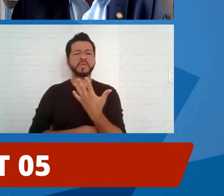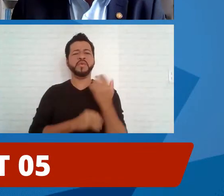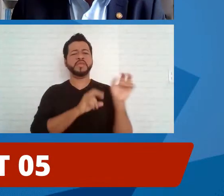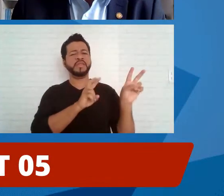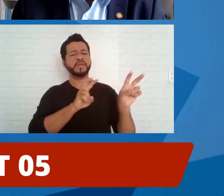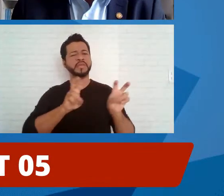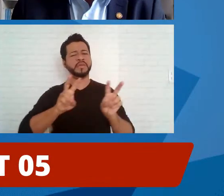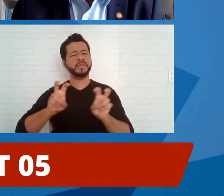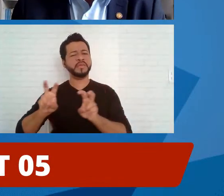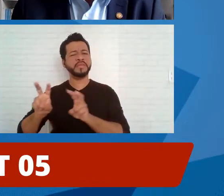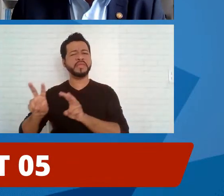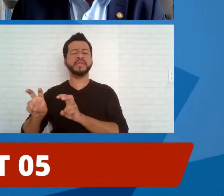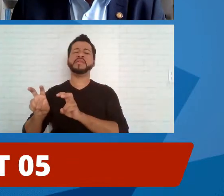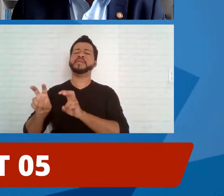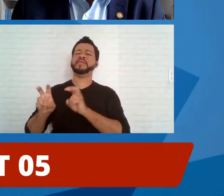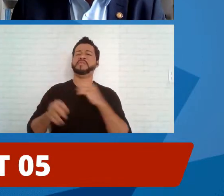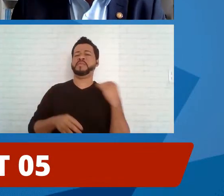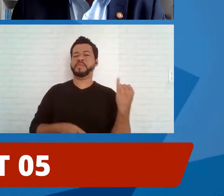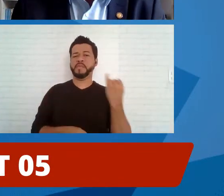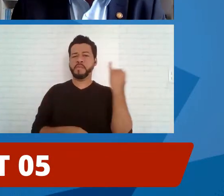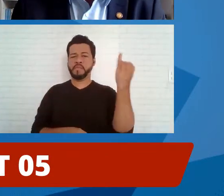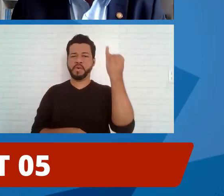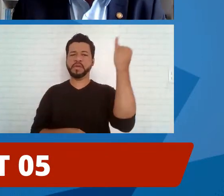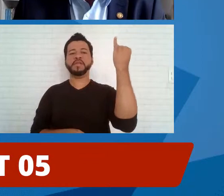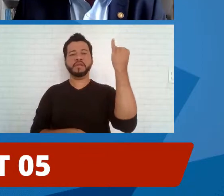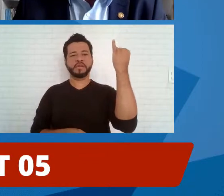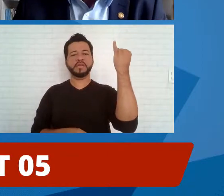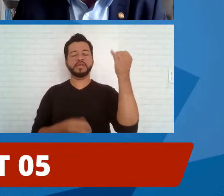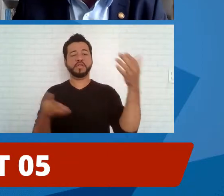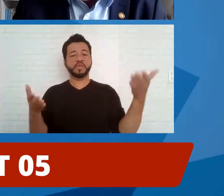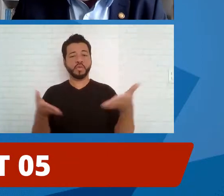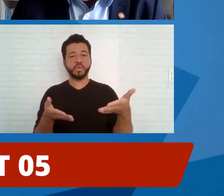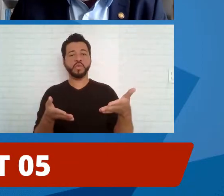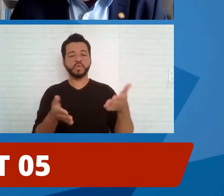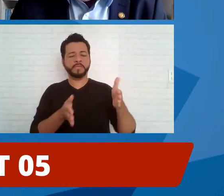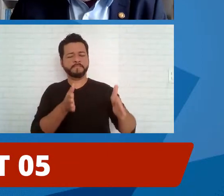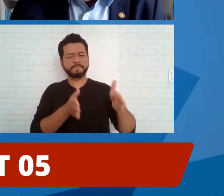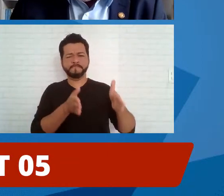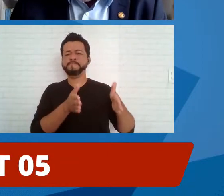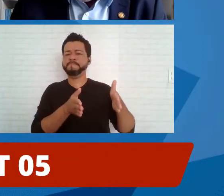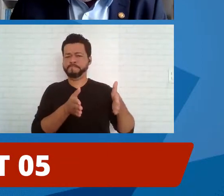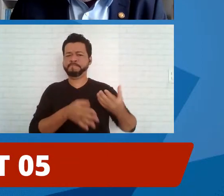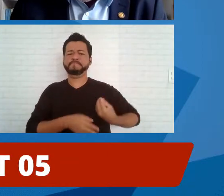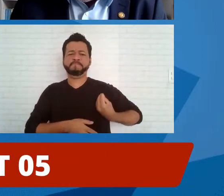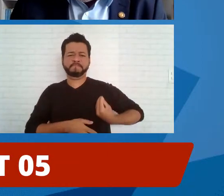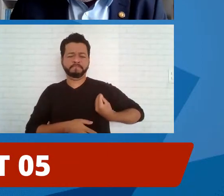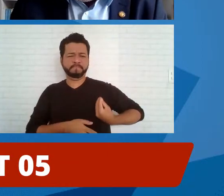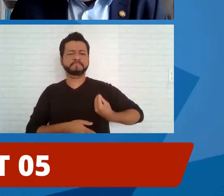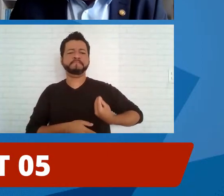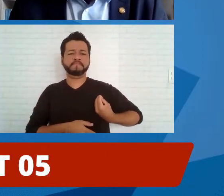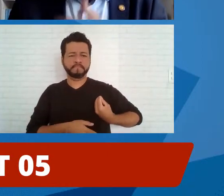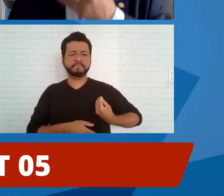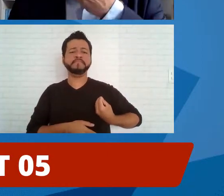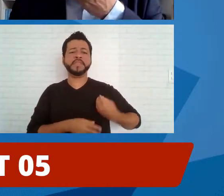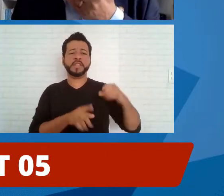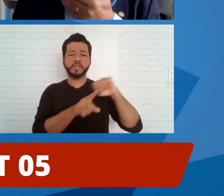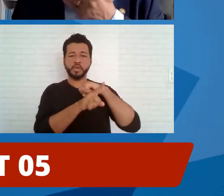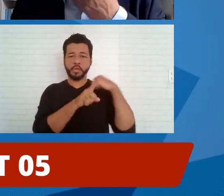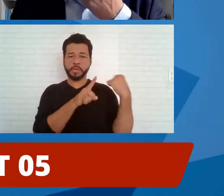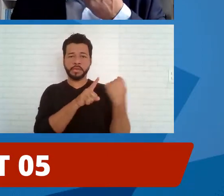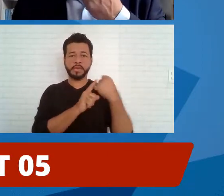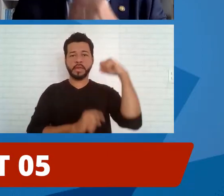temáticas extremamente importantes para o contexto atual da sociedade brasileira, para